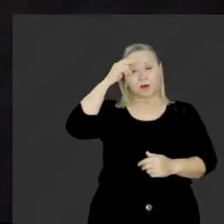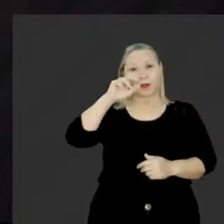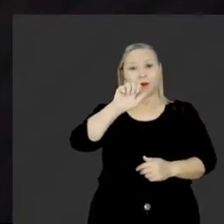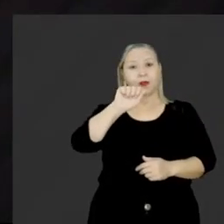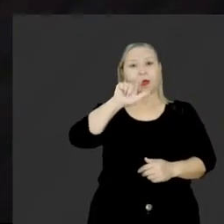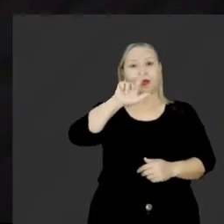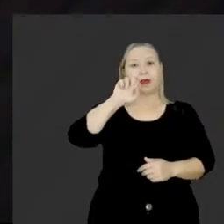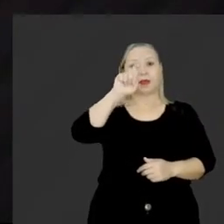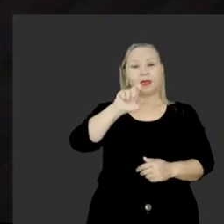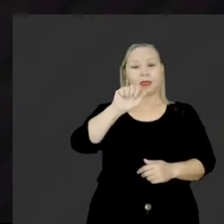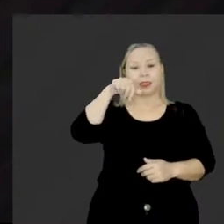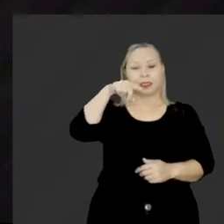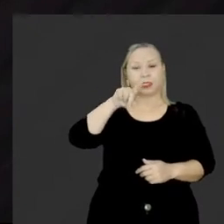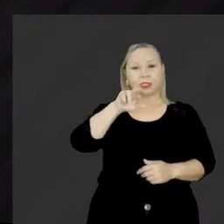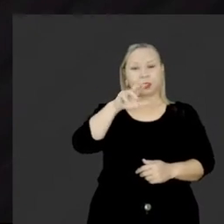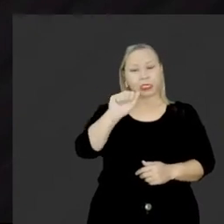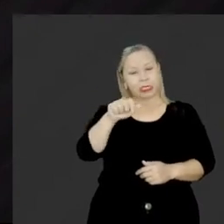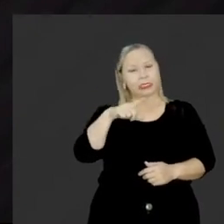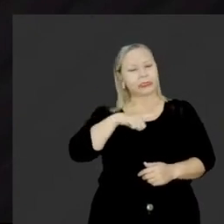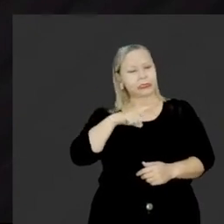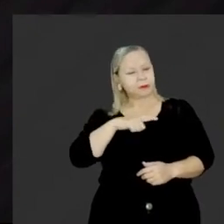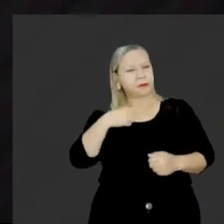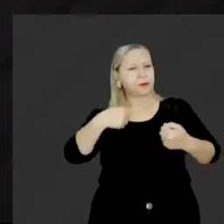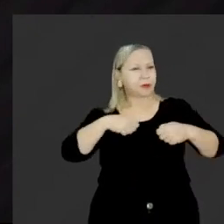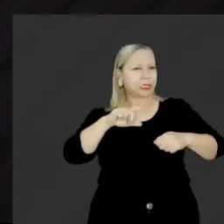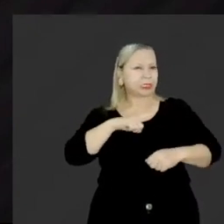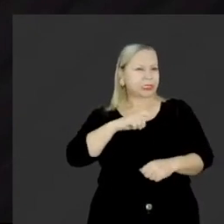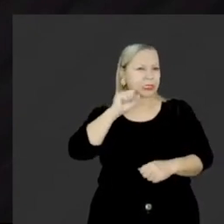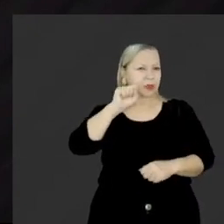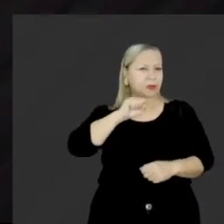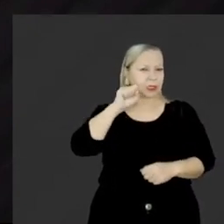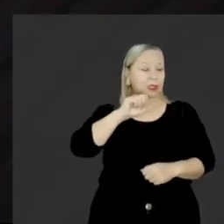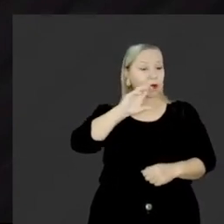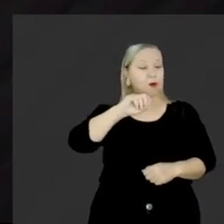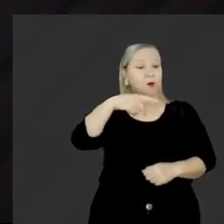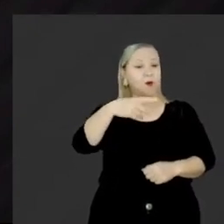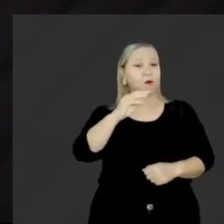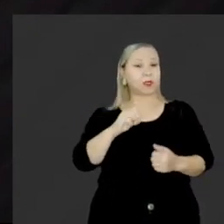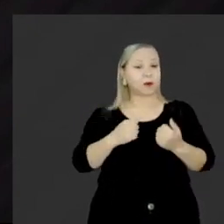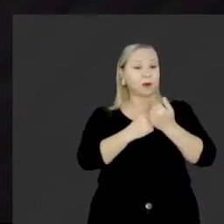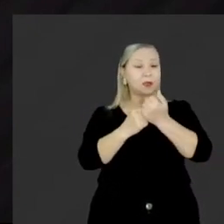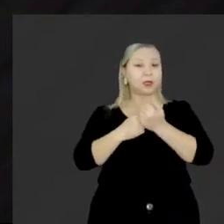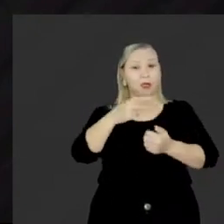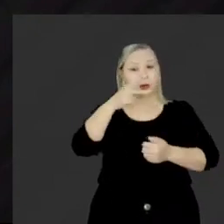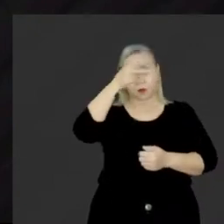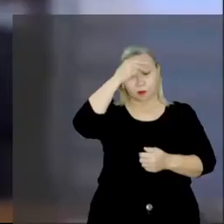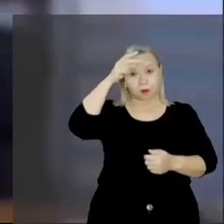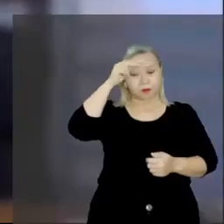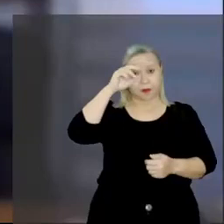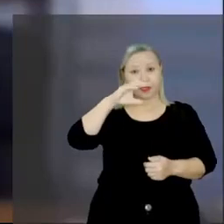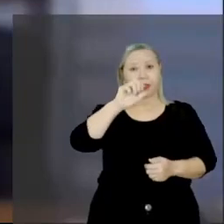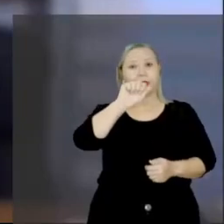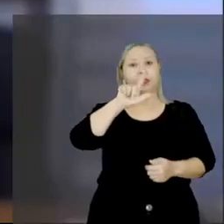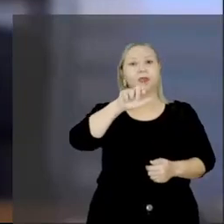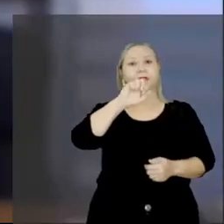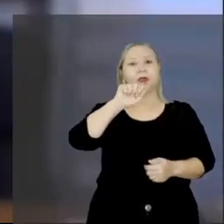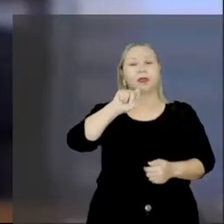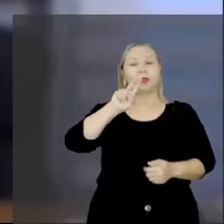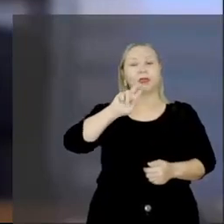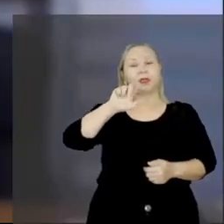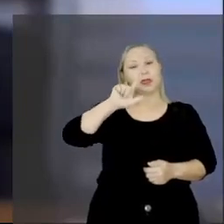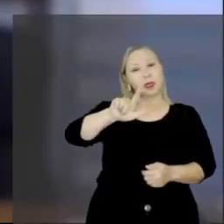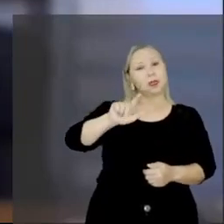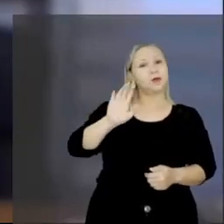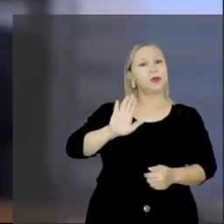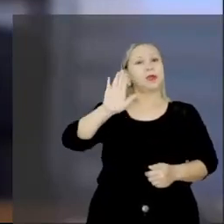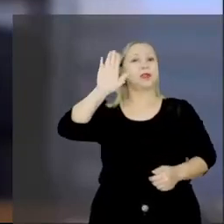eu não posso te dizer que está havendo conversa, mas pode haver conversa. É notório e público que o PT tem interesse de